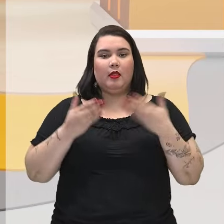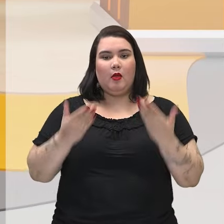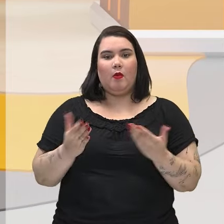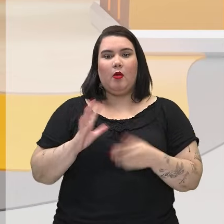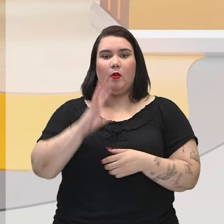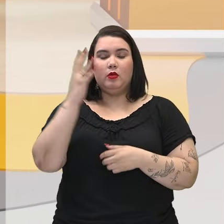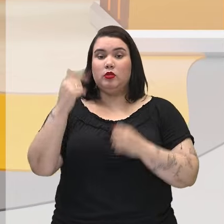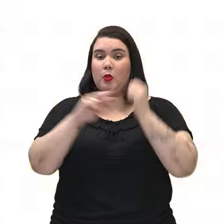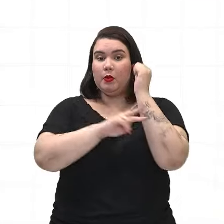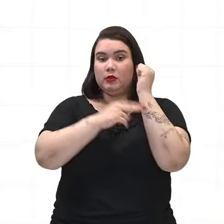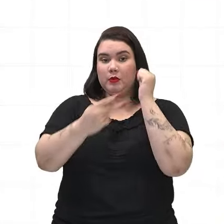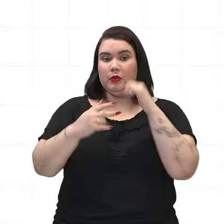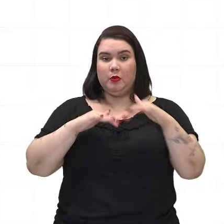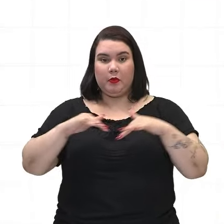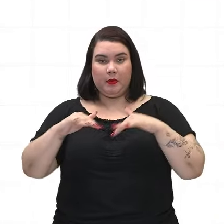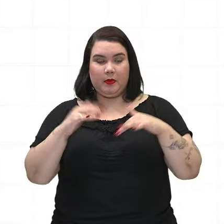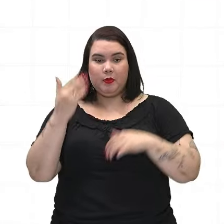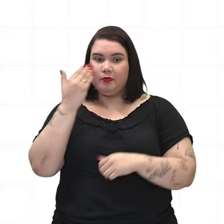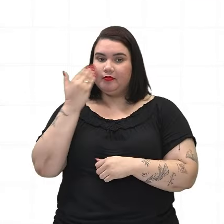consequências desse movimento.